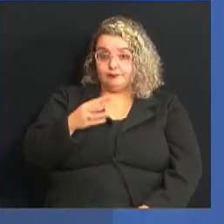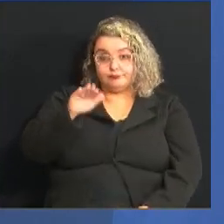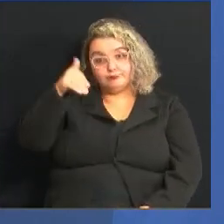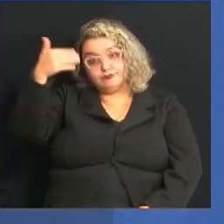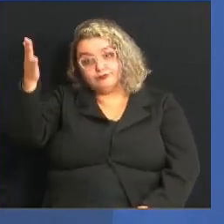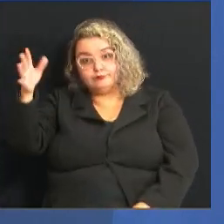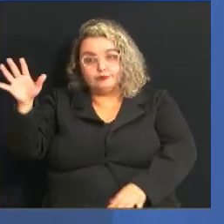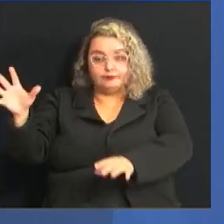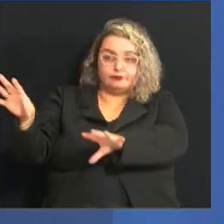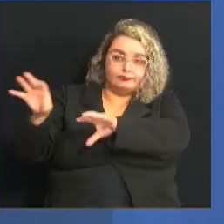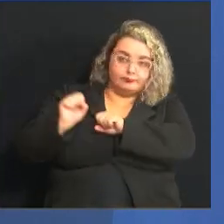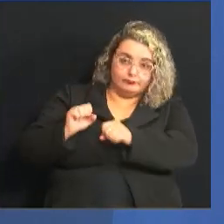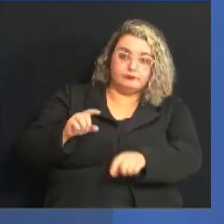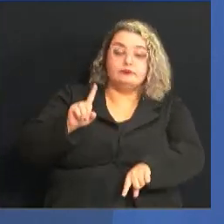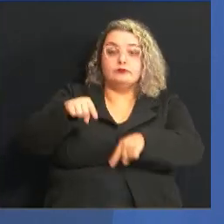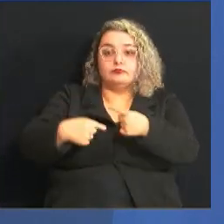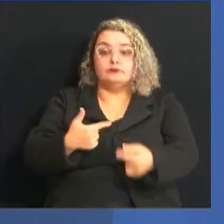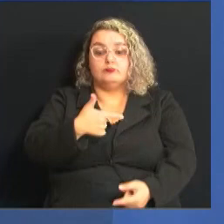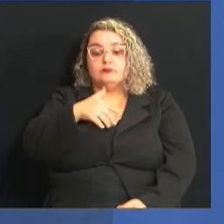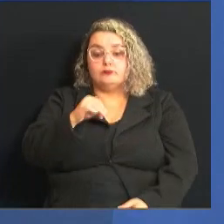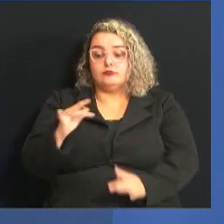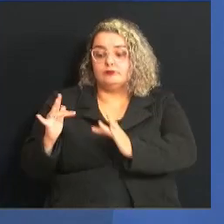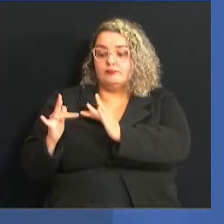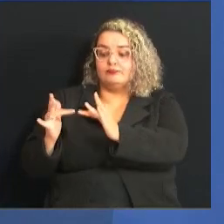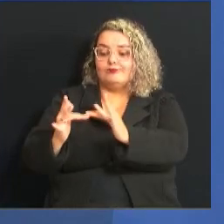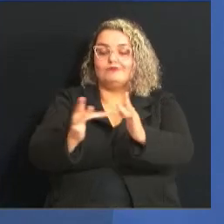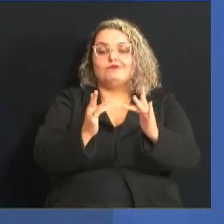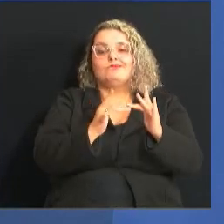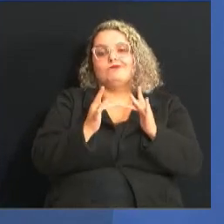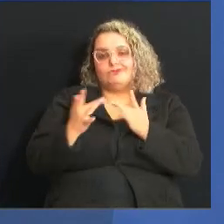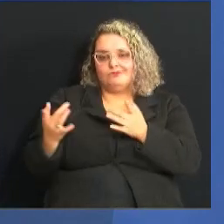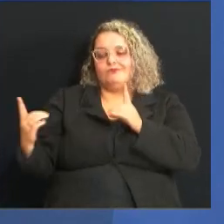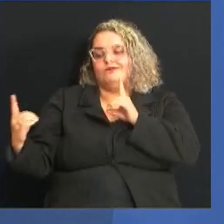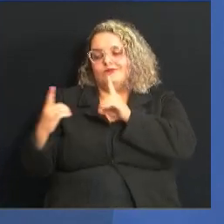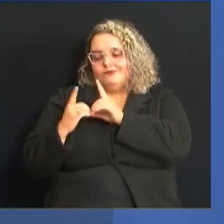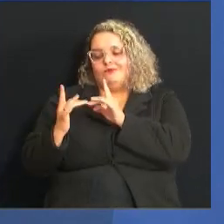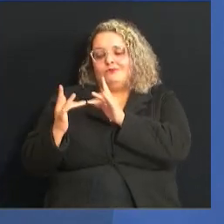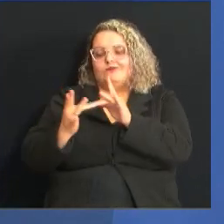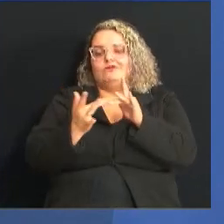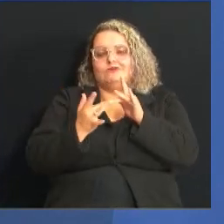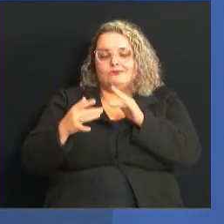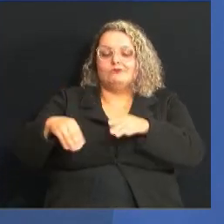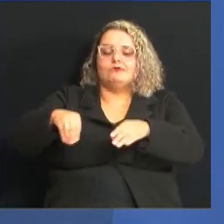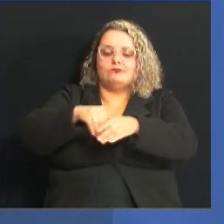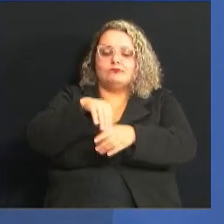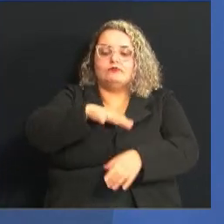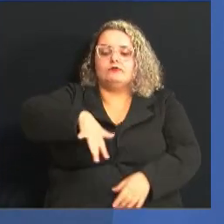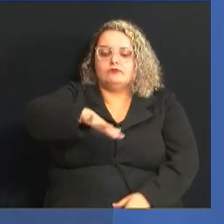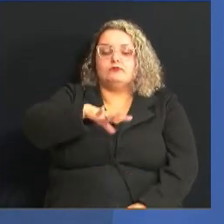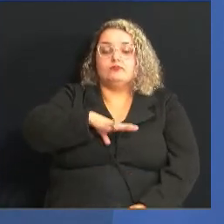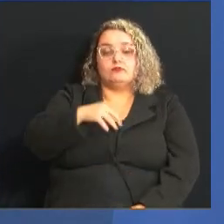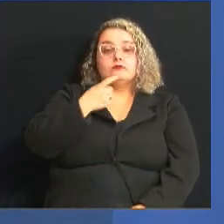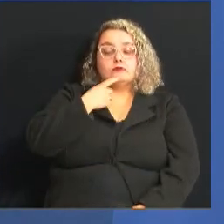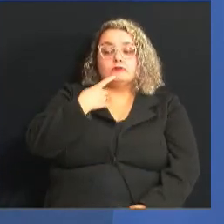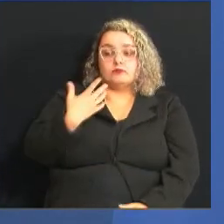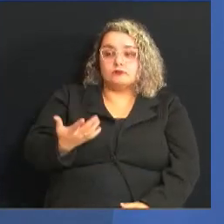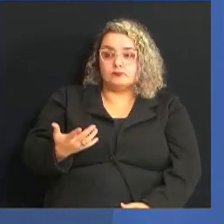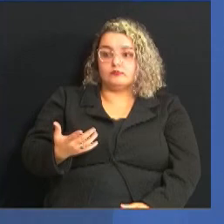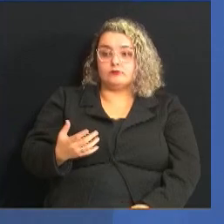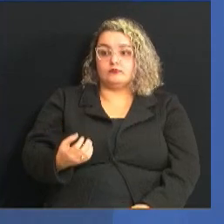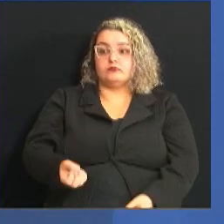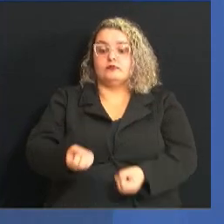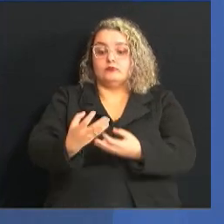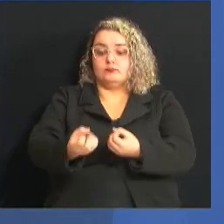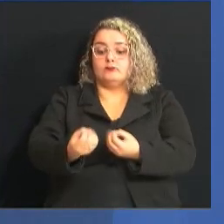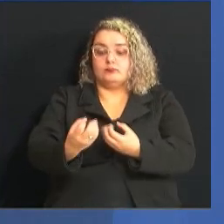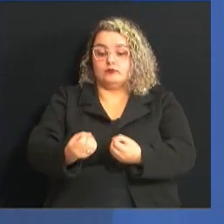20 autóctones, ou seja, que foram transmitidas aqui na cidade. A gente lembra que foi retirado, de acordo com esse boletim da